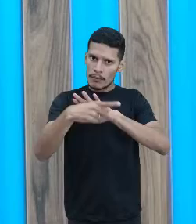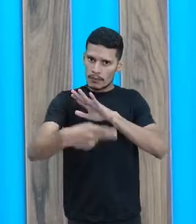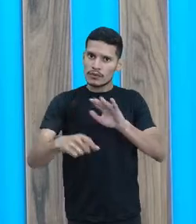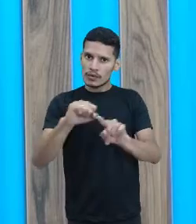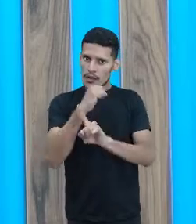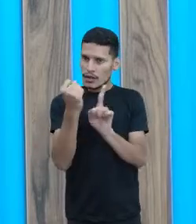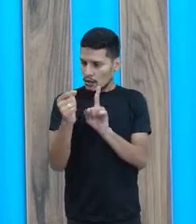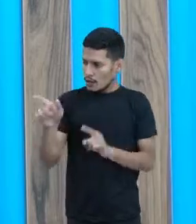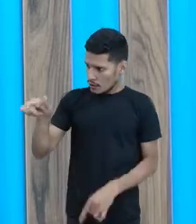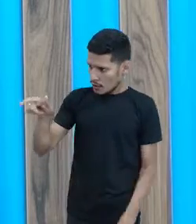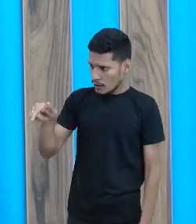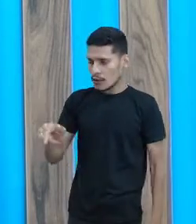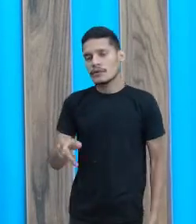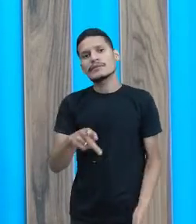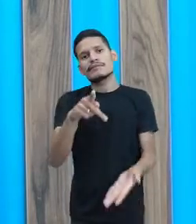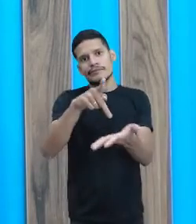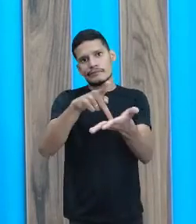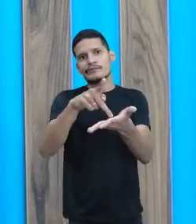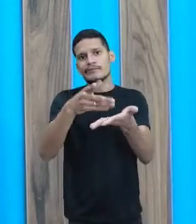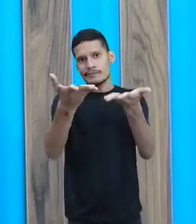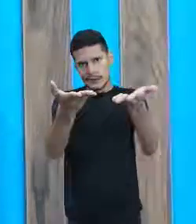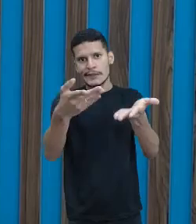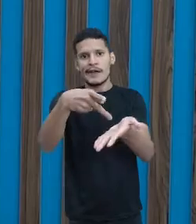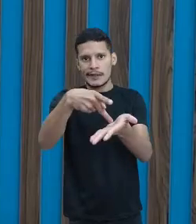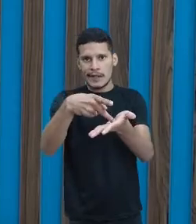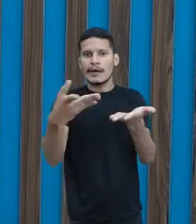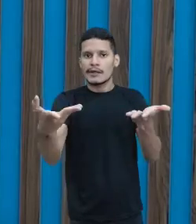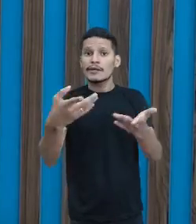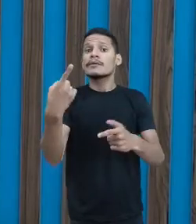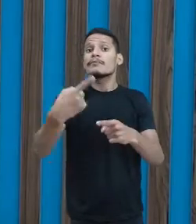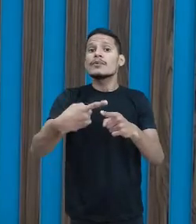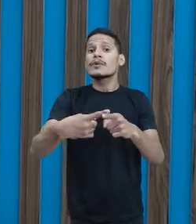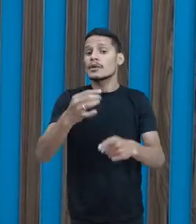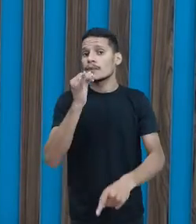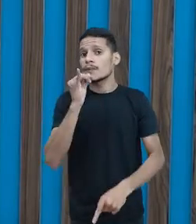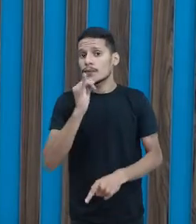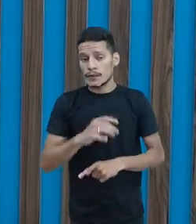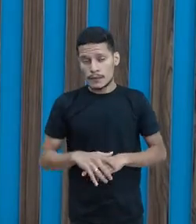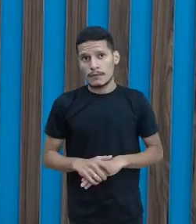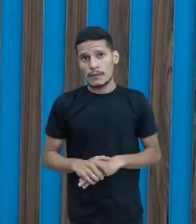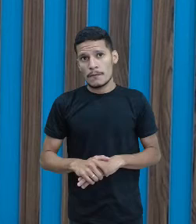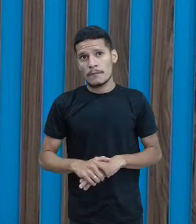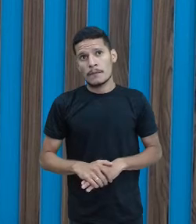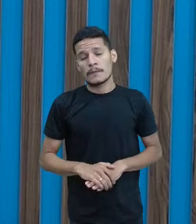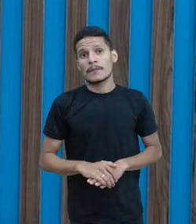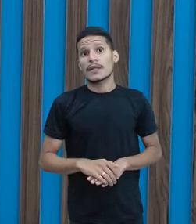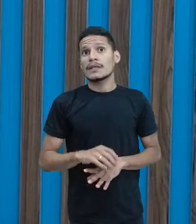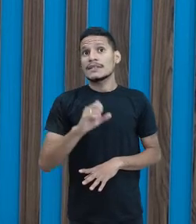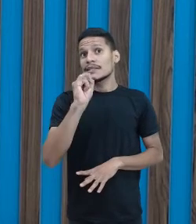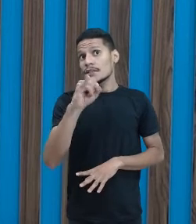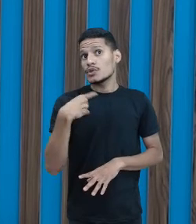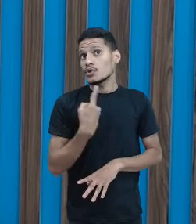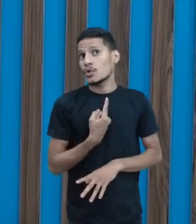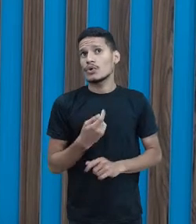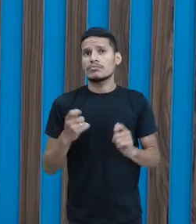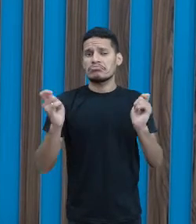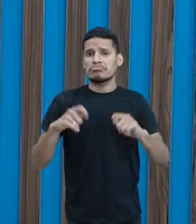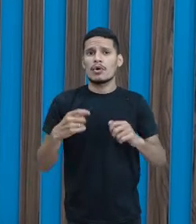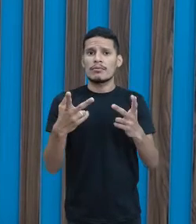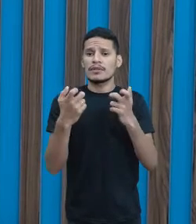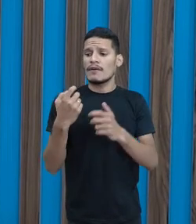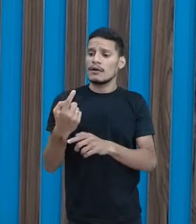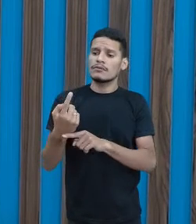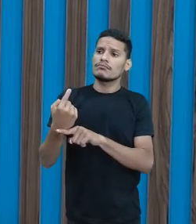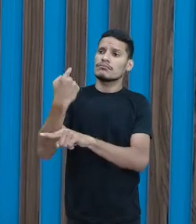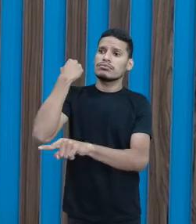né? É verdade, né? Até porque, se a gente observa ao longo da